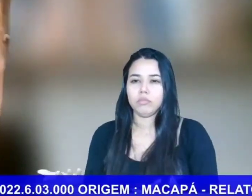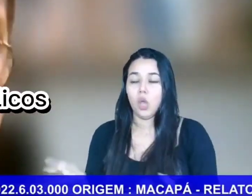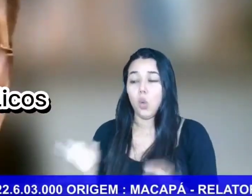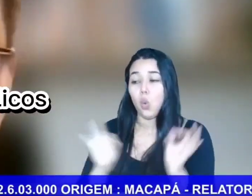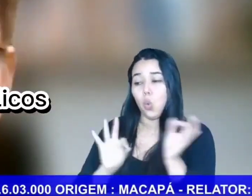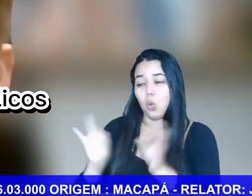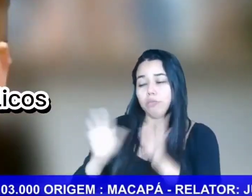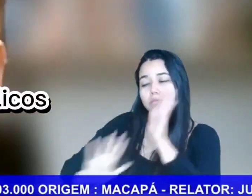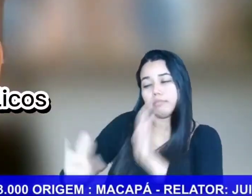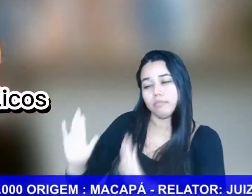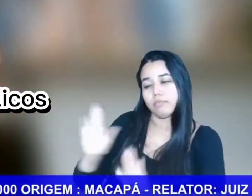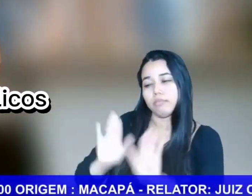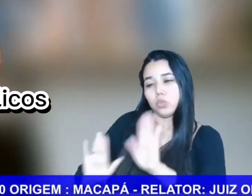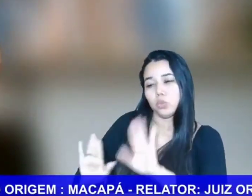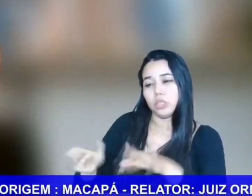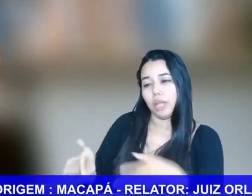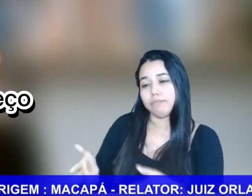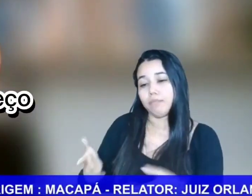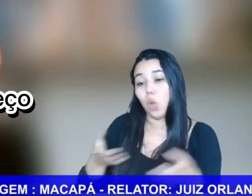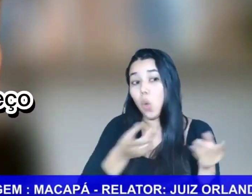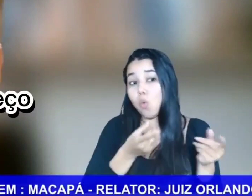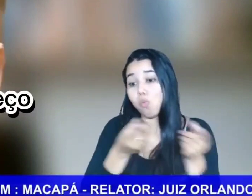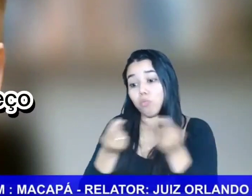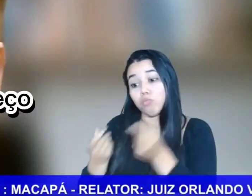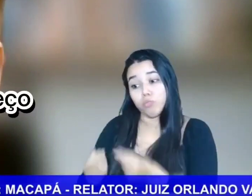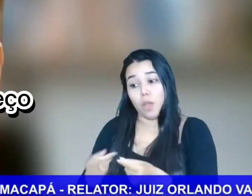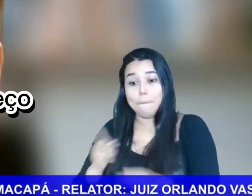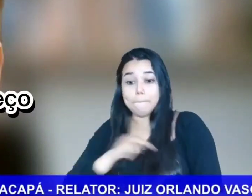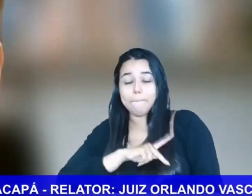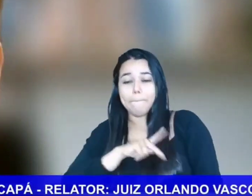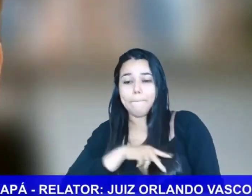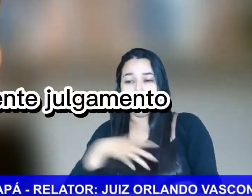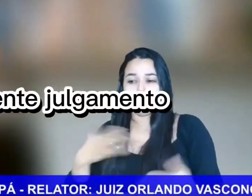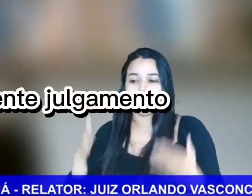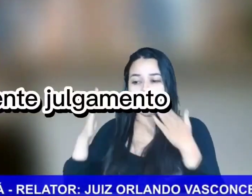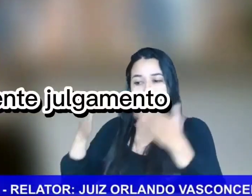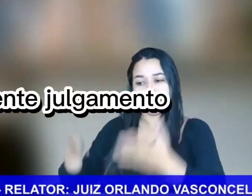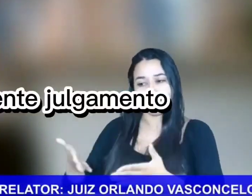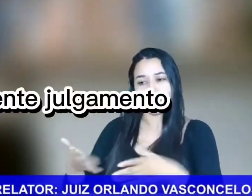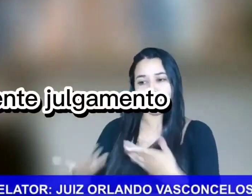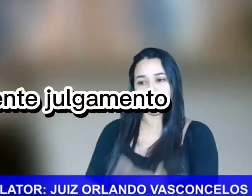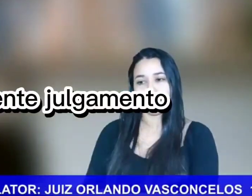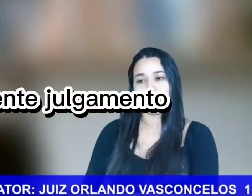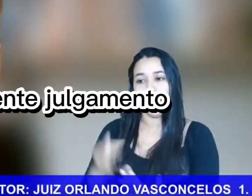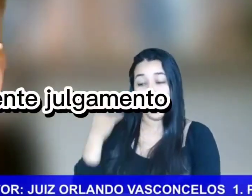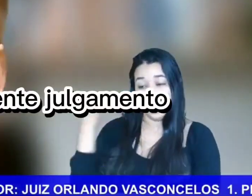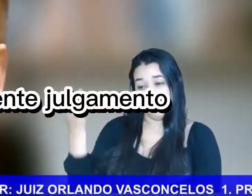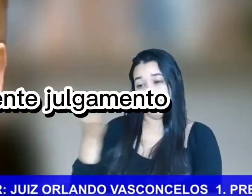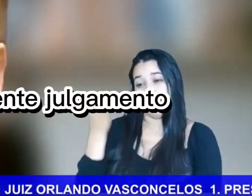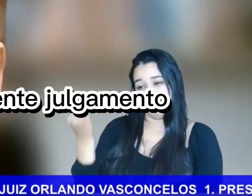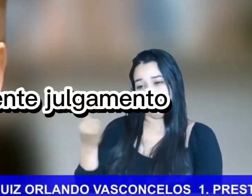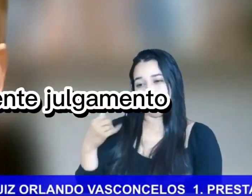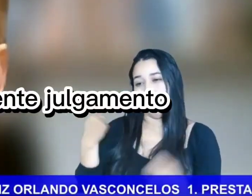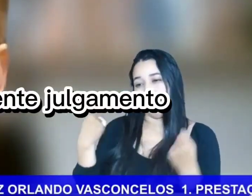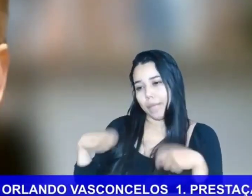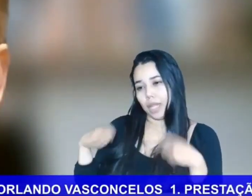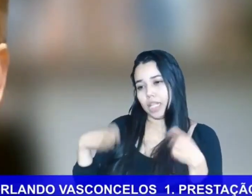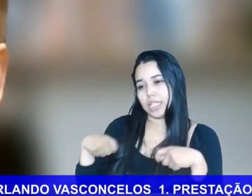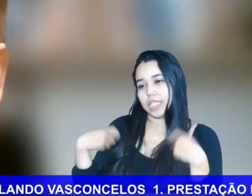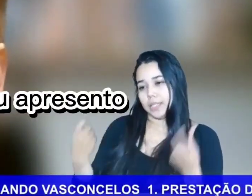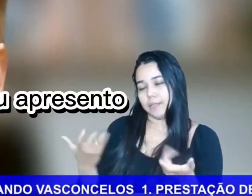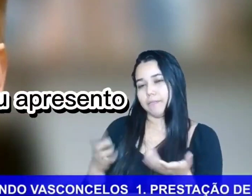cuidado com os recursos públicos. Tal fato merece apreço e deve ser considerado no presente